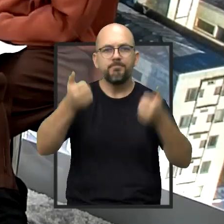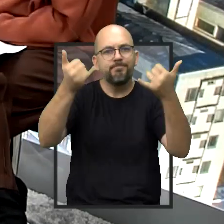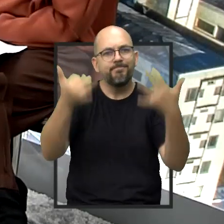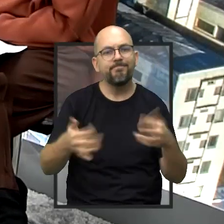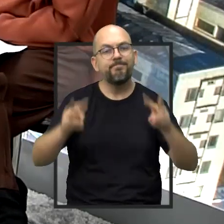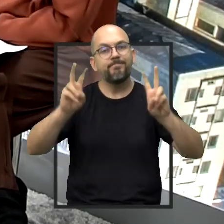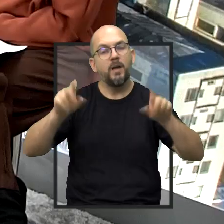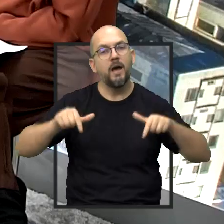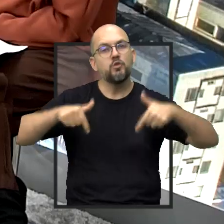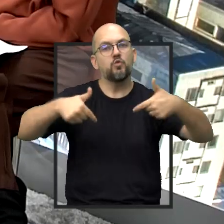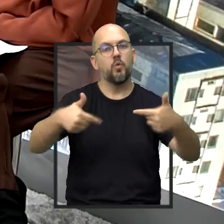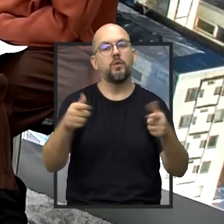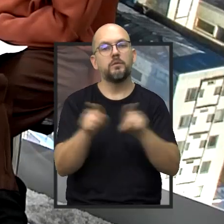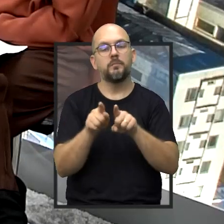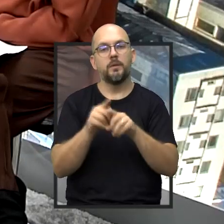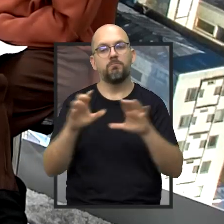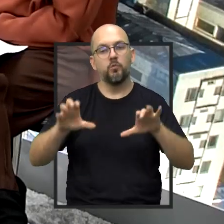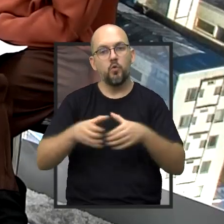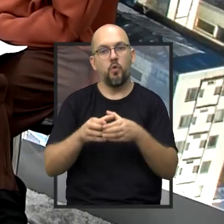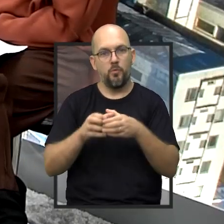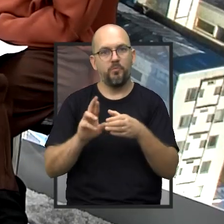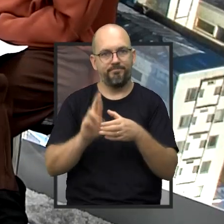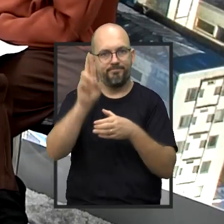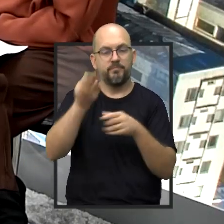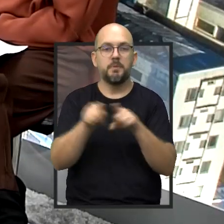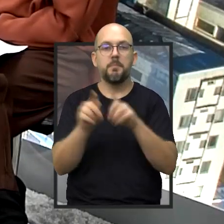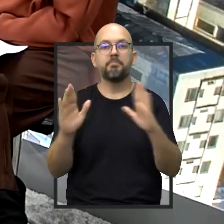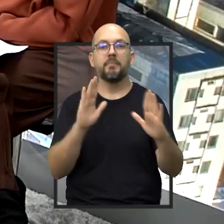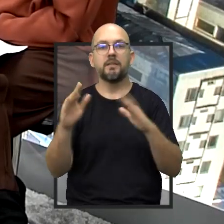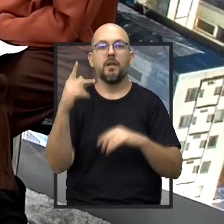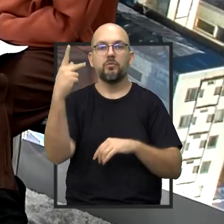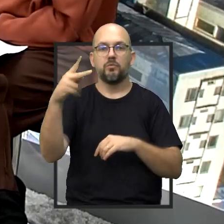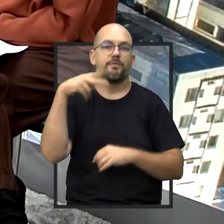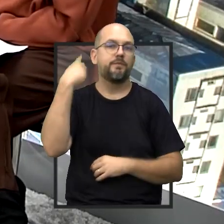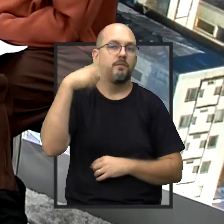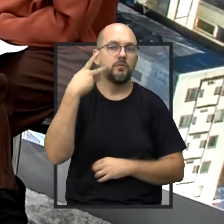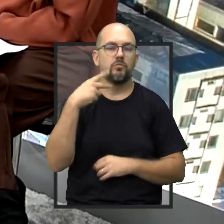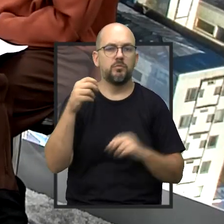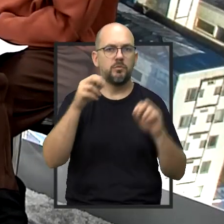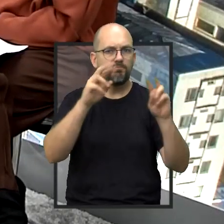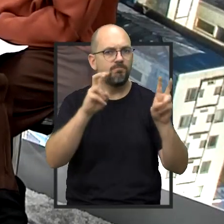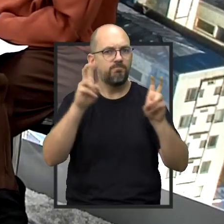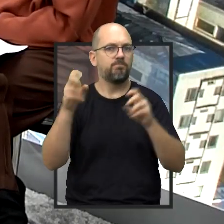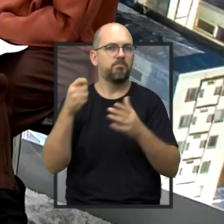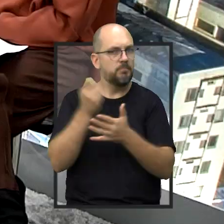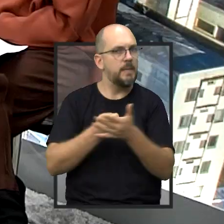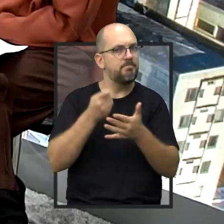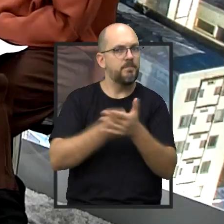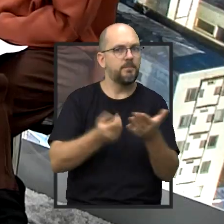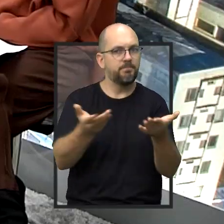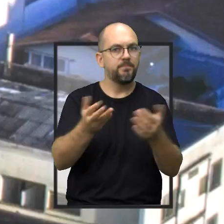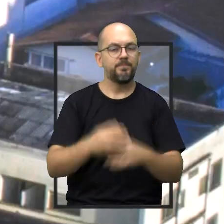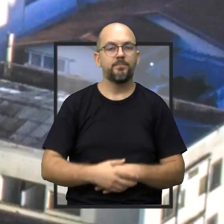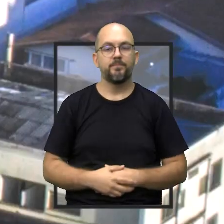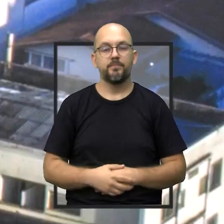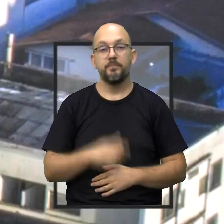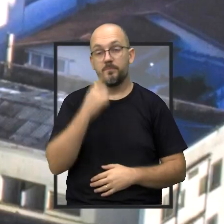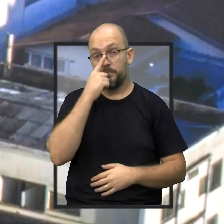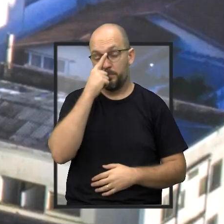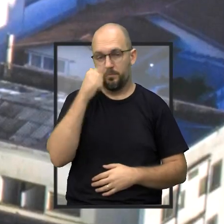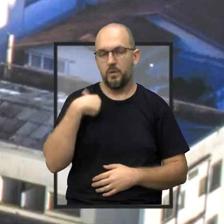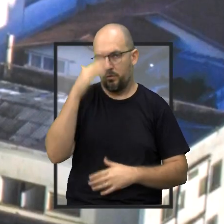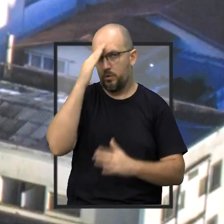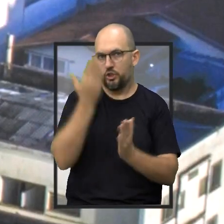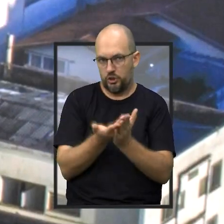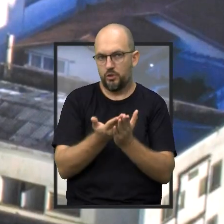a respeito das ações da Procuradoria e também até do mandato da senhora, já que essa é uma das suas bandeiras. Eu acredito que a